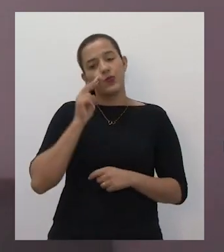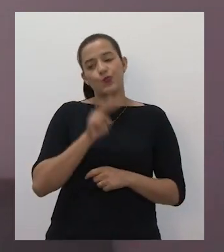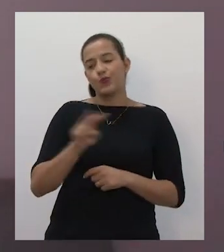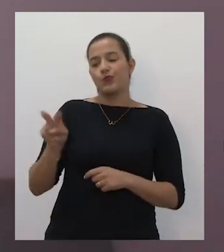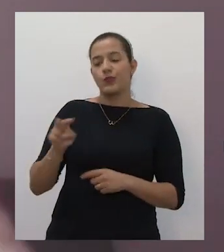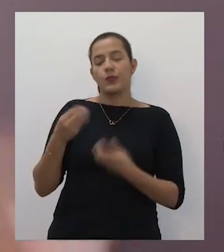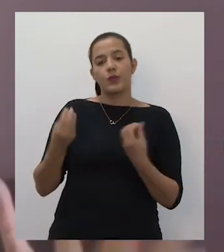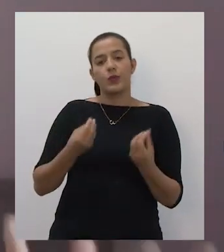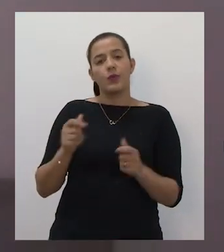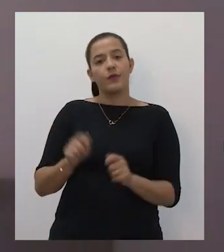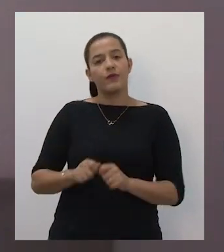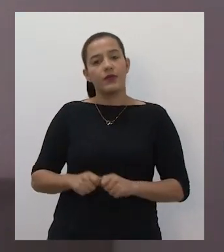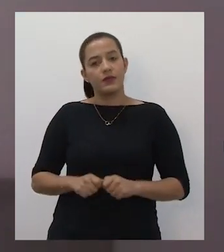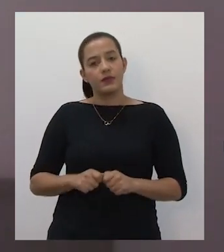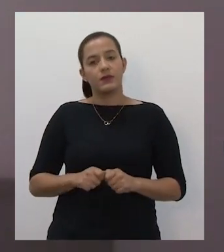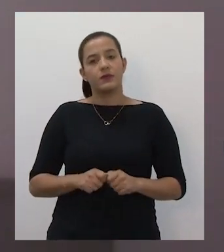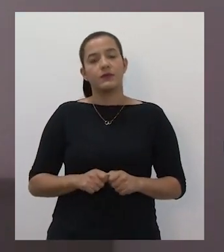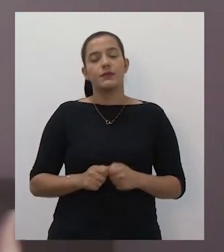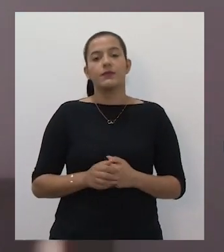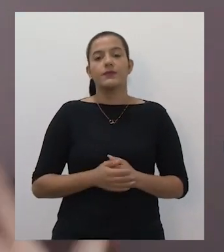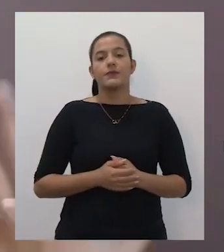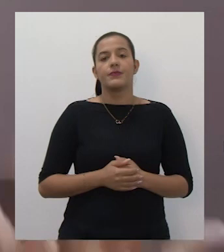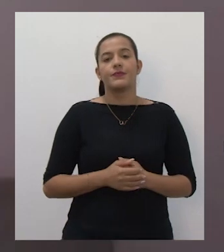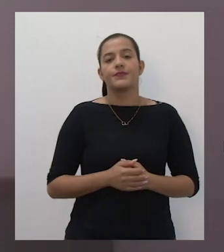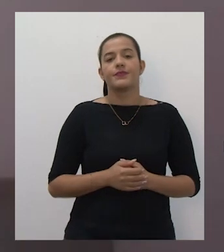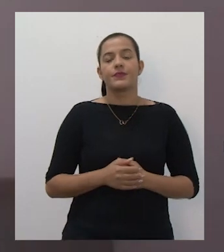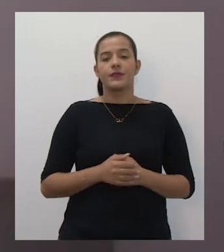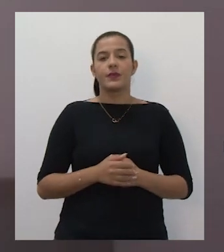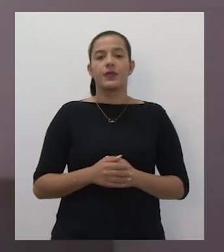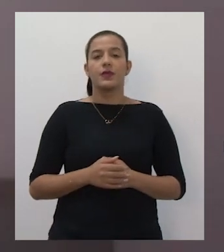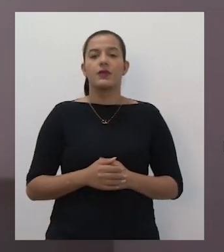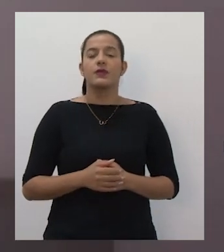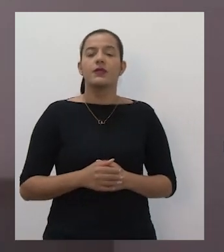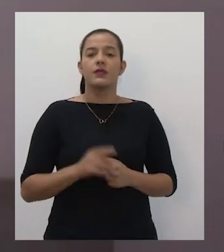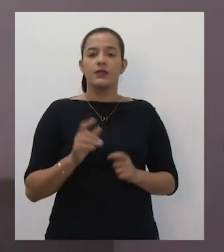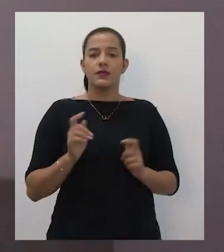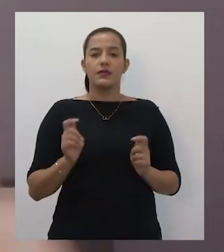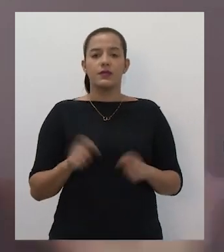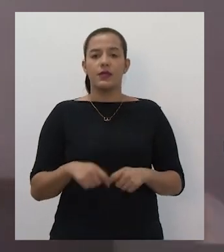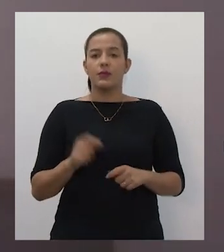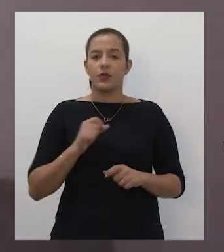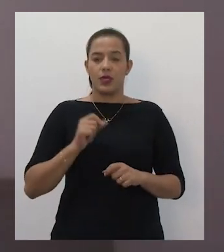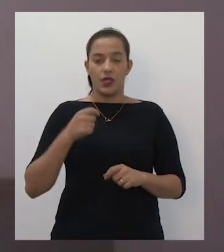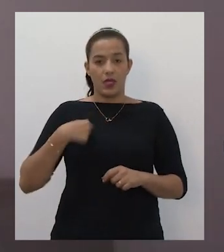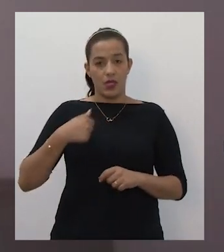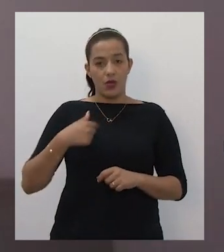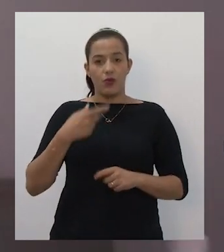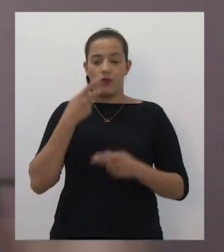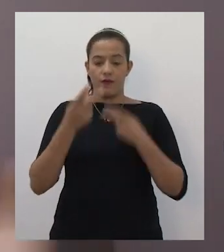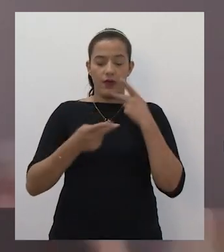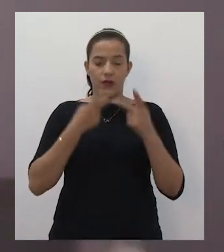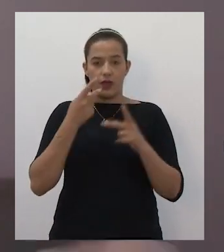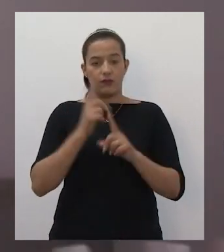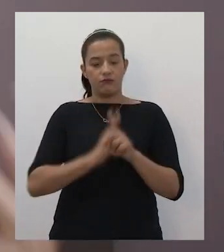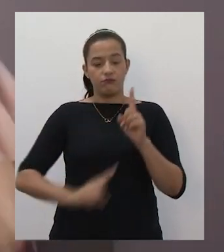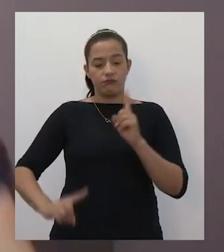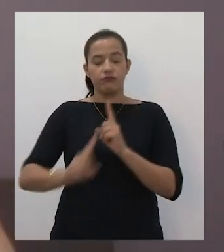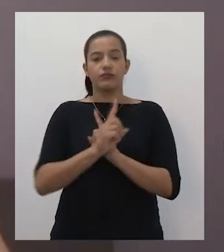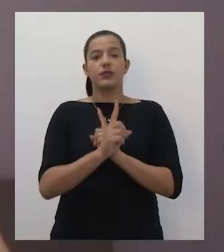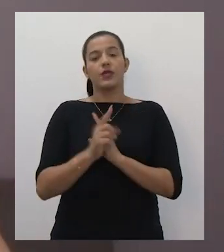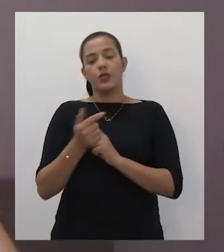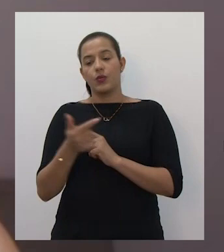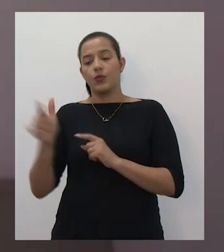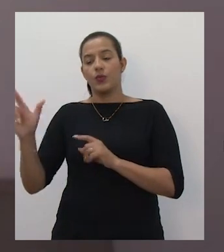né? Sempre dando espaço para a gente ser protagonista e para o outro também, né? Para